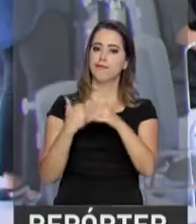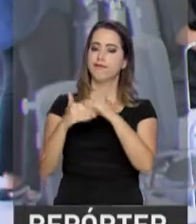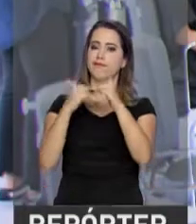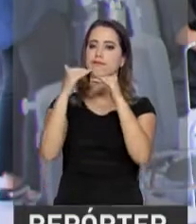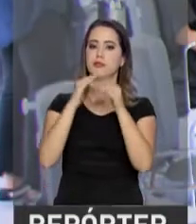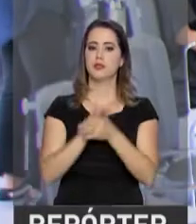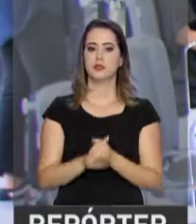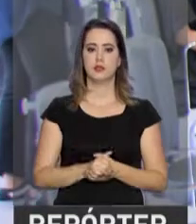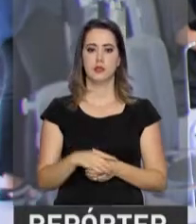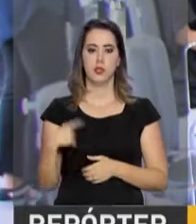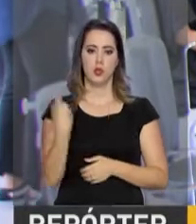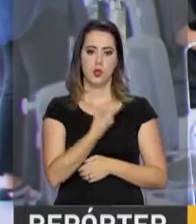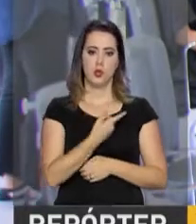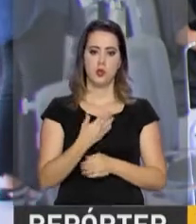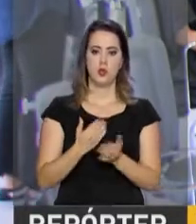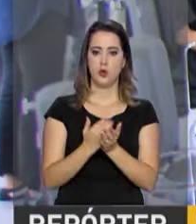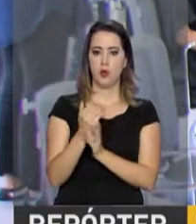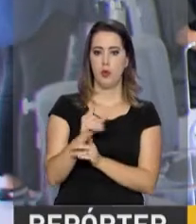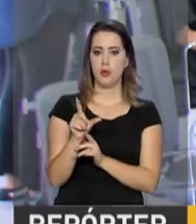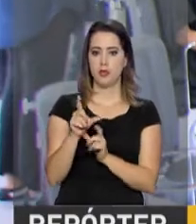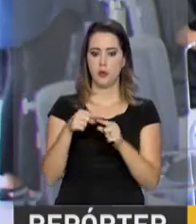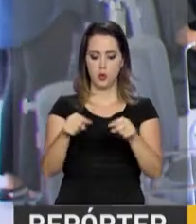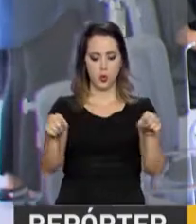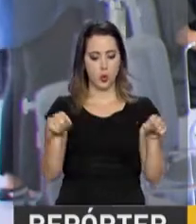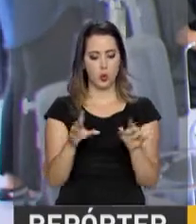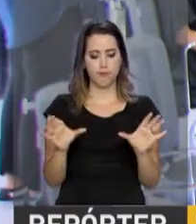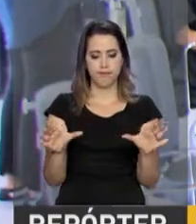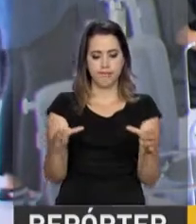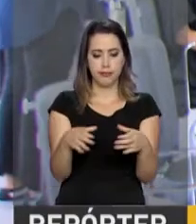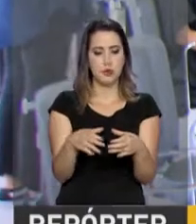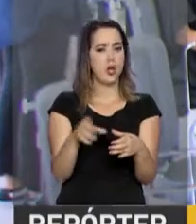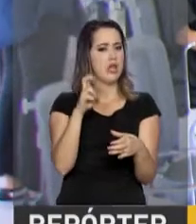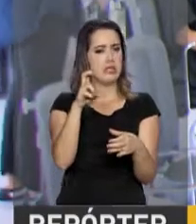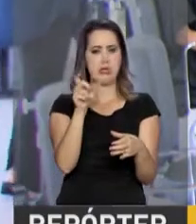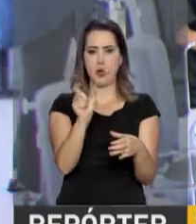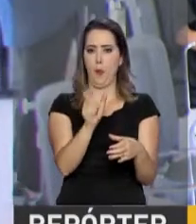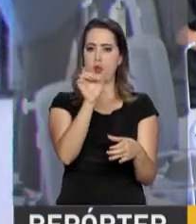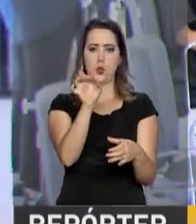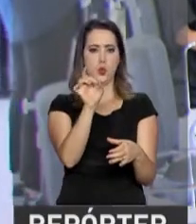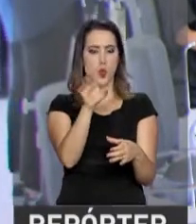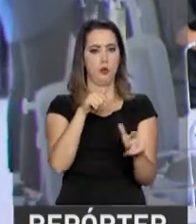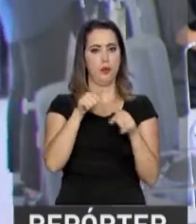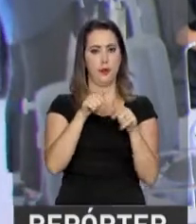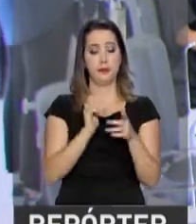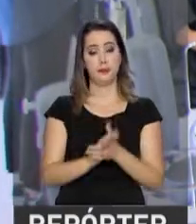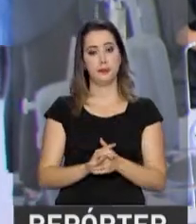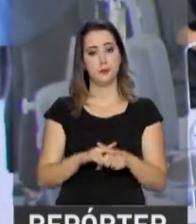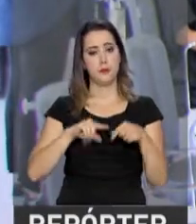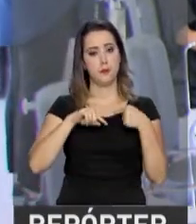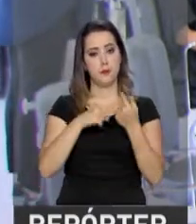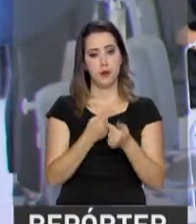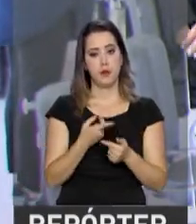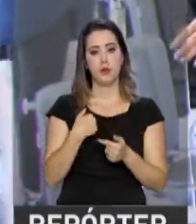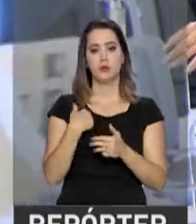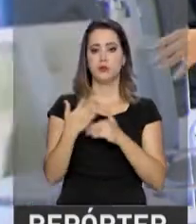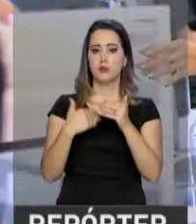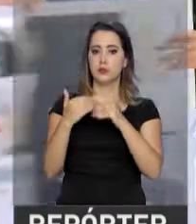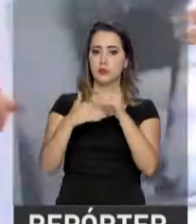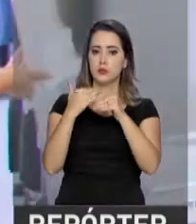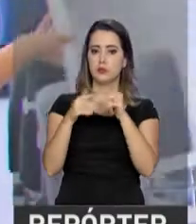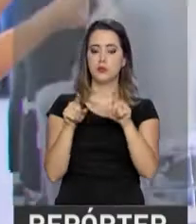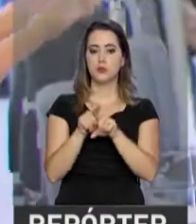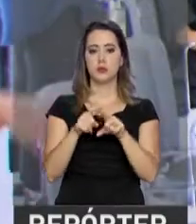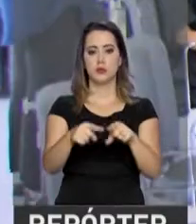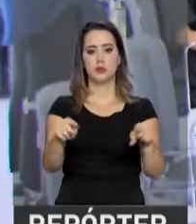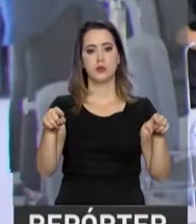nós começamos um salão pequeno tinha 5 funcionários e aí passamos a aumentar esse